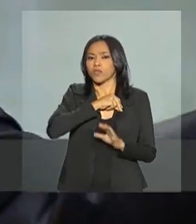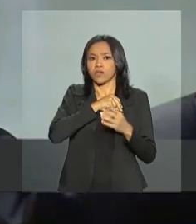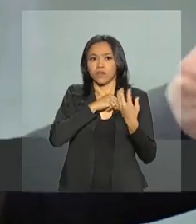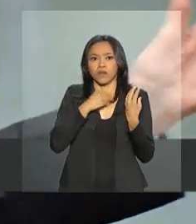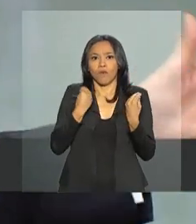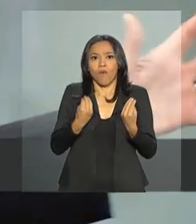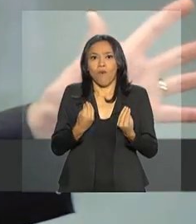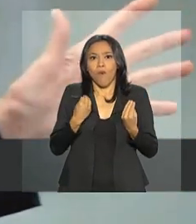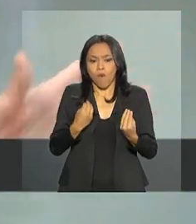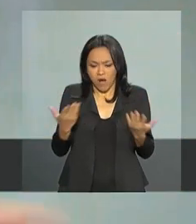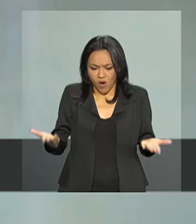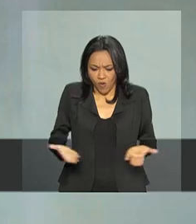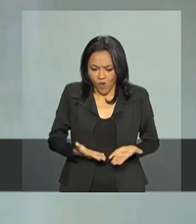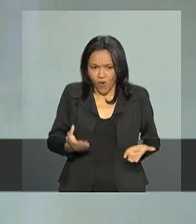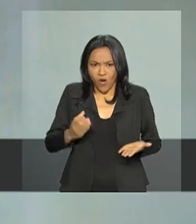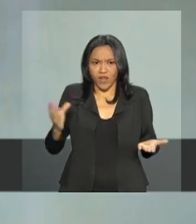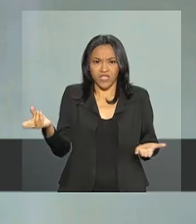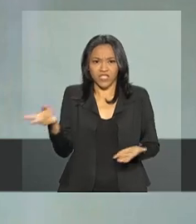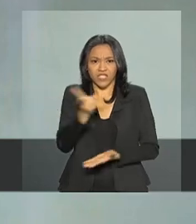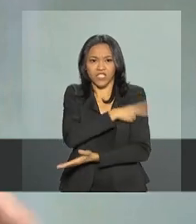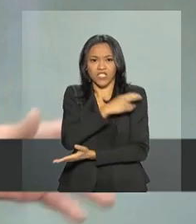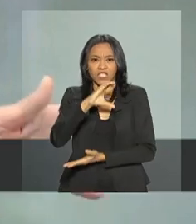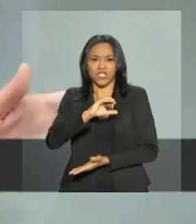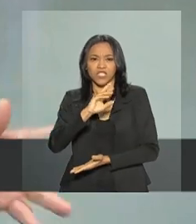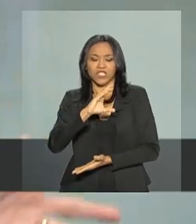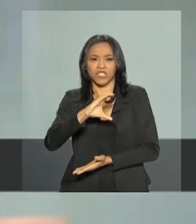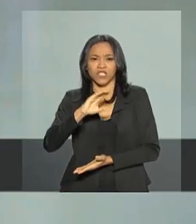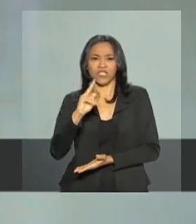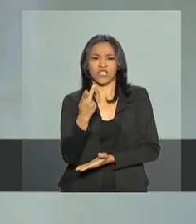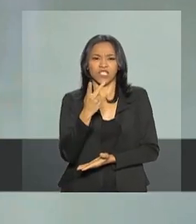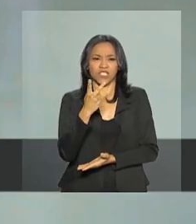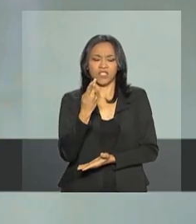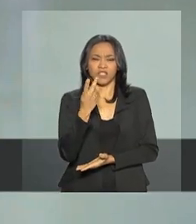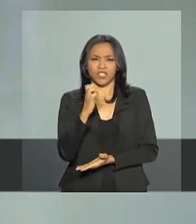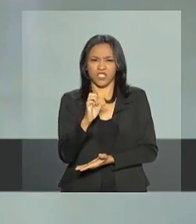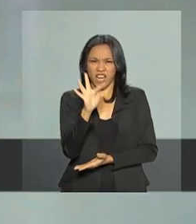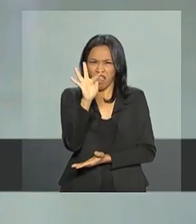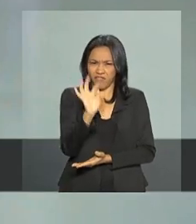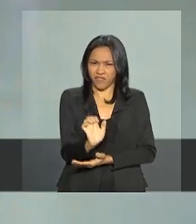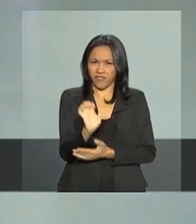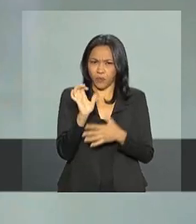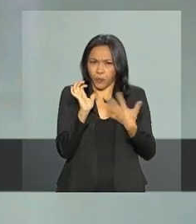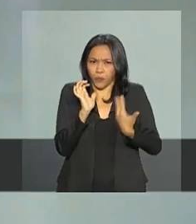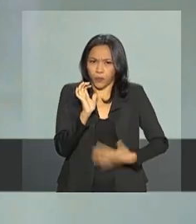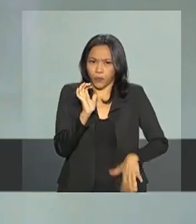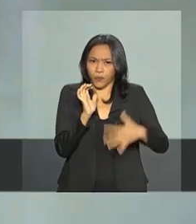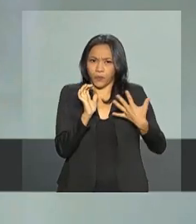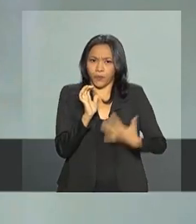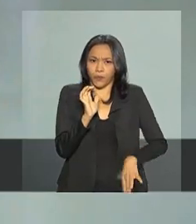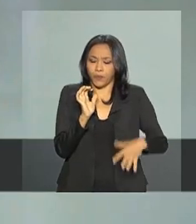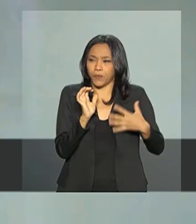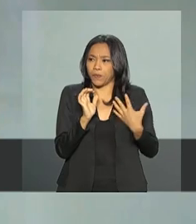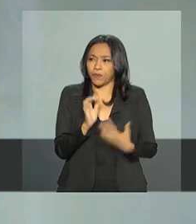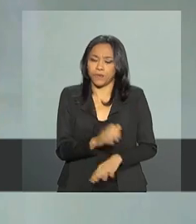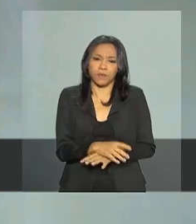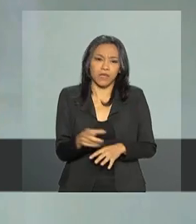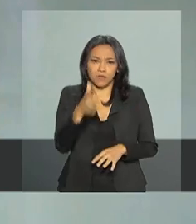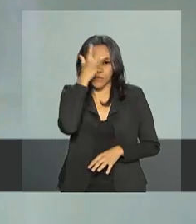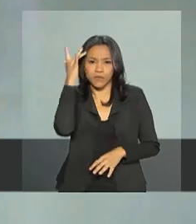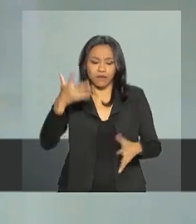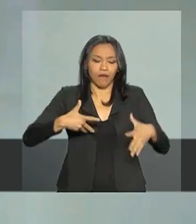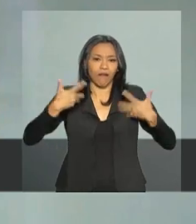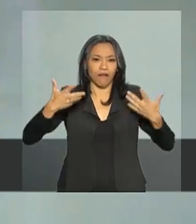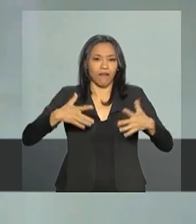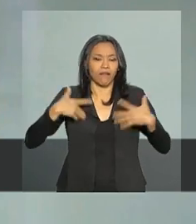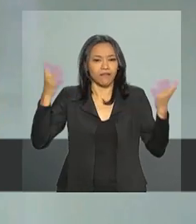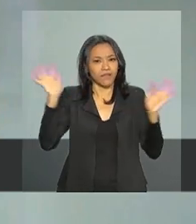cheguei, chefe da Procuradoria-Geral do Estado, doutora Raquel, uma coisa, aquilo, uma vibração extraordinária. E